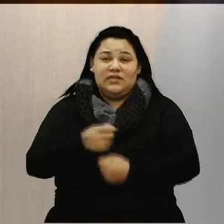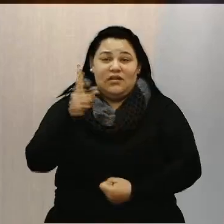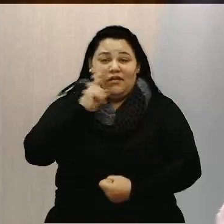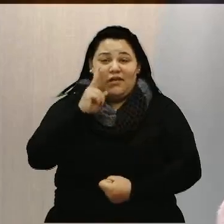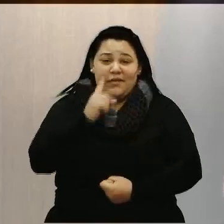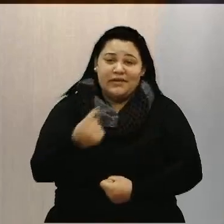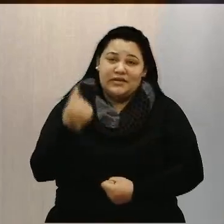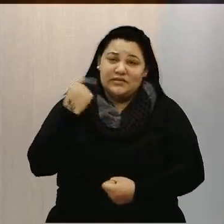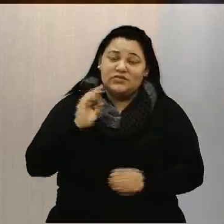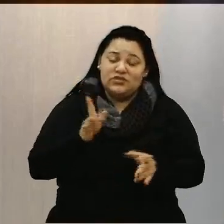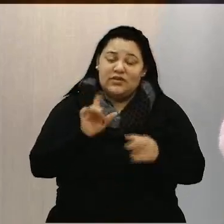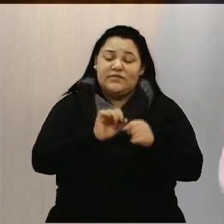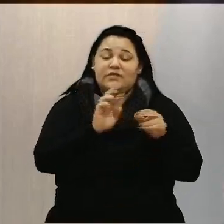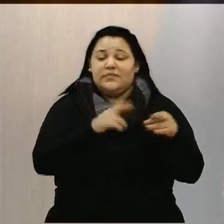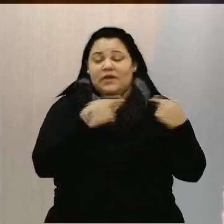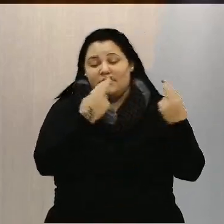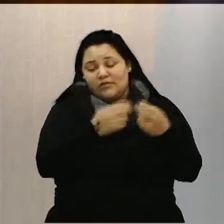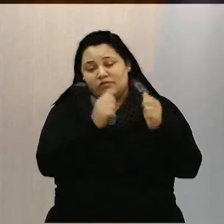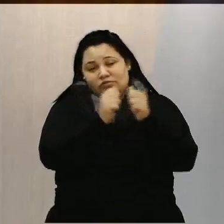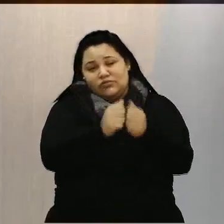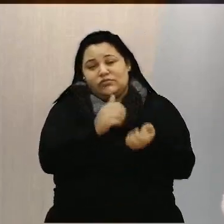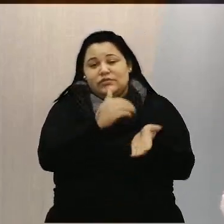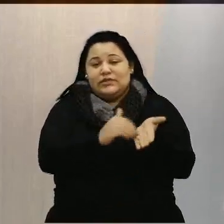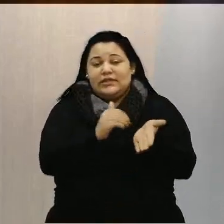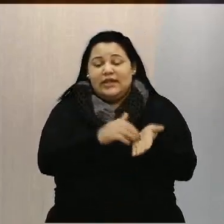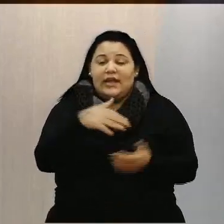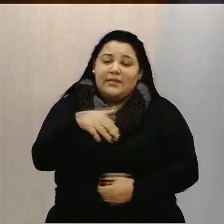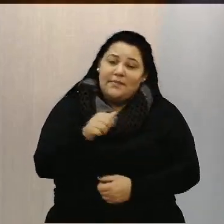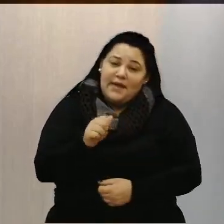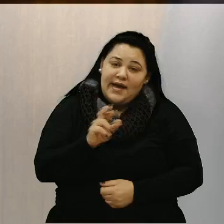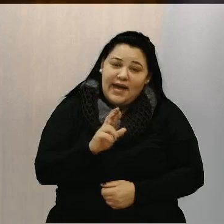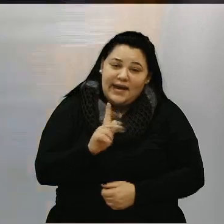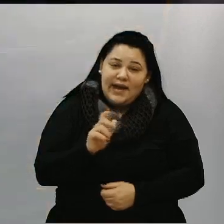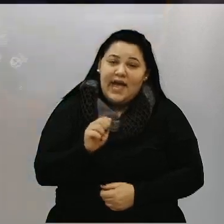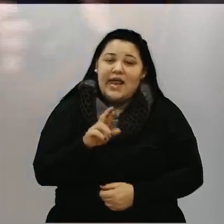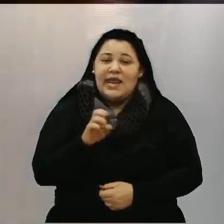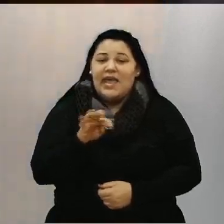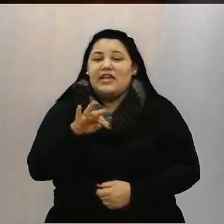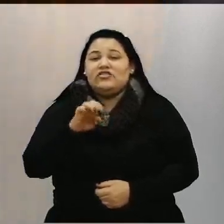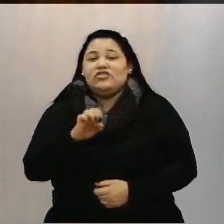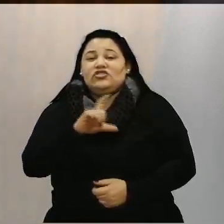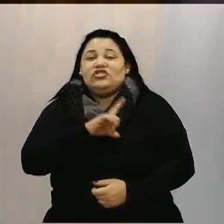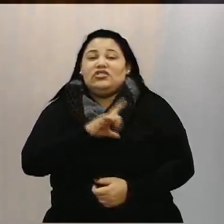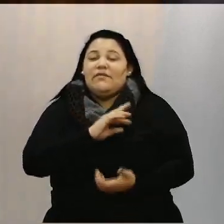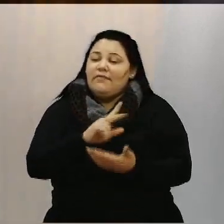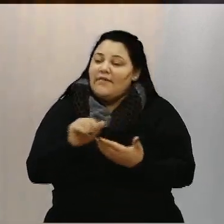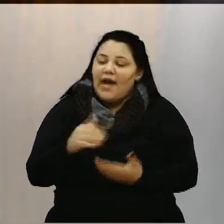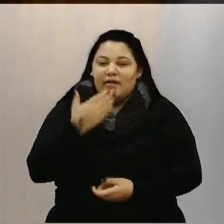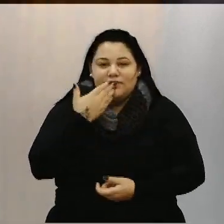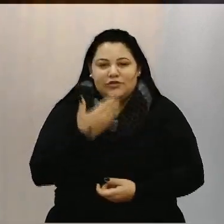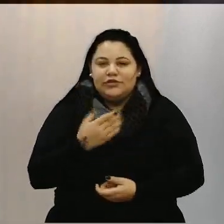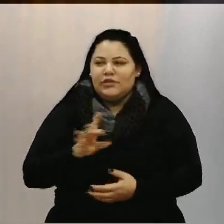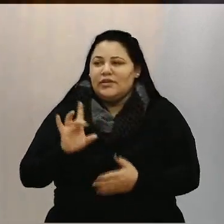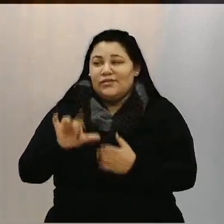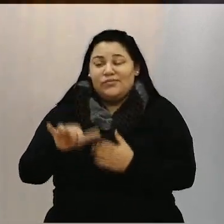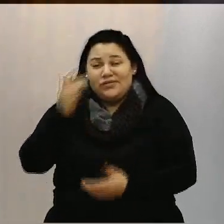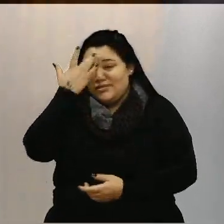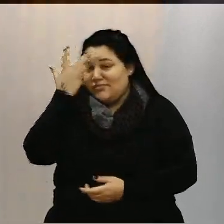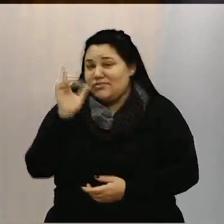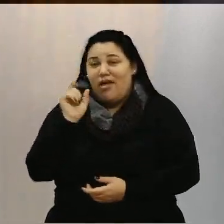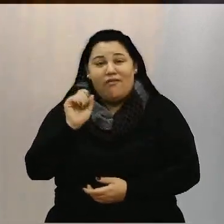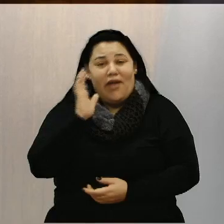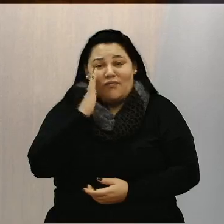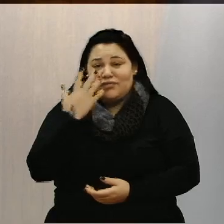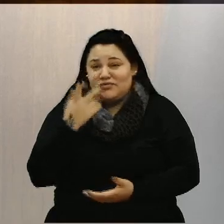fiz uma reunião com a secretária Margarete, tinha um monte de encaminhamentos e após isso eu não sei realmente o que